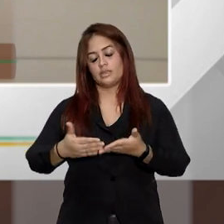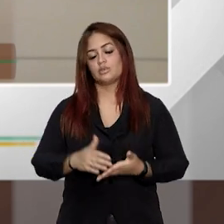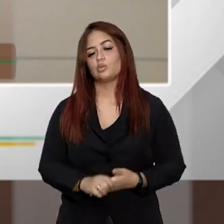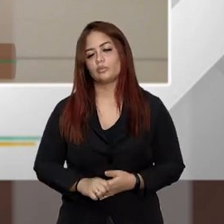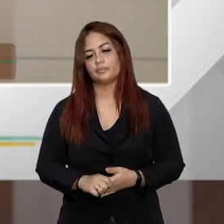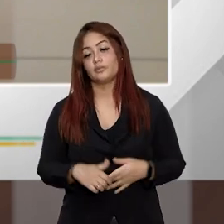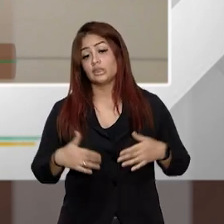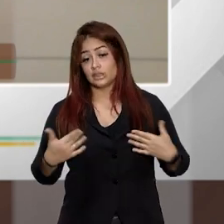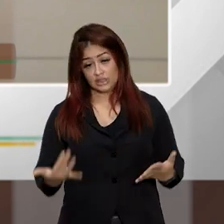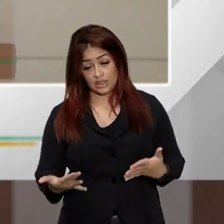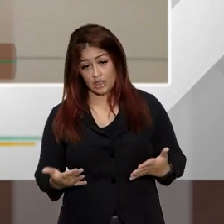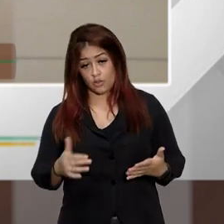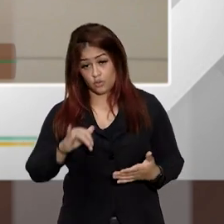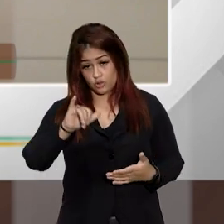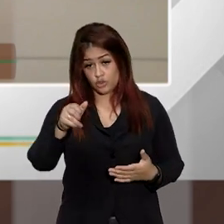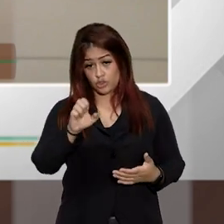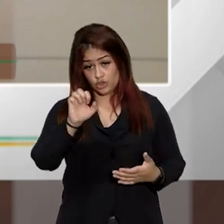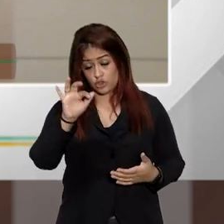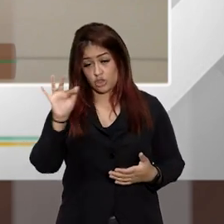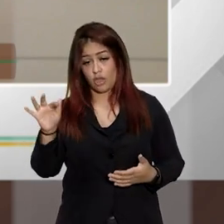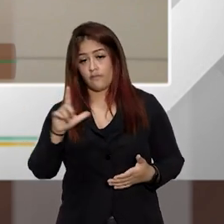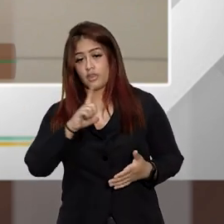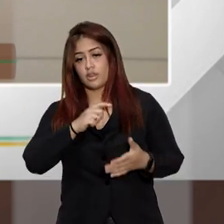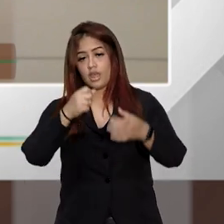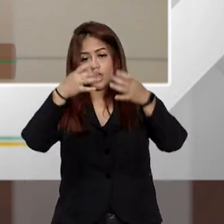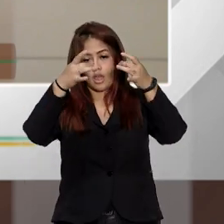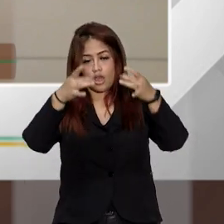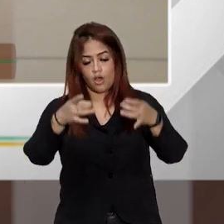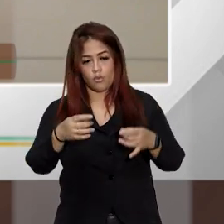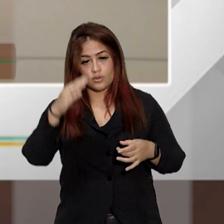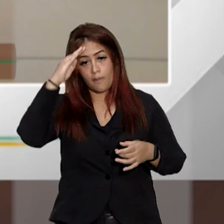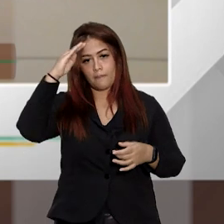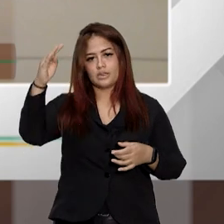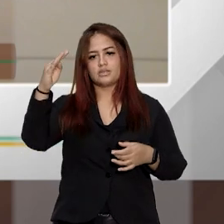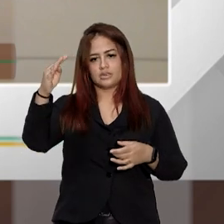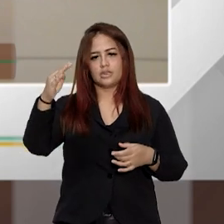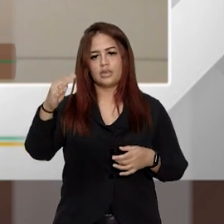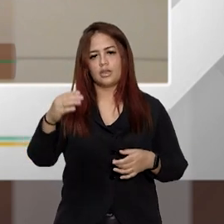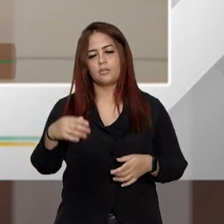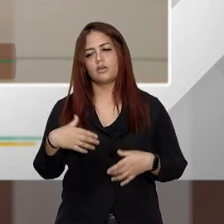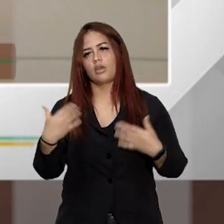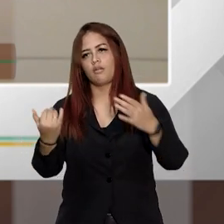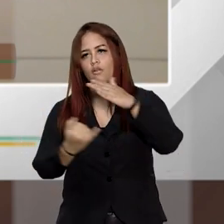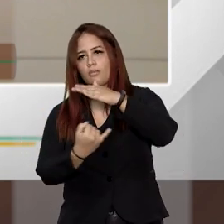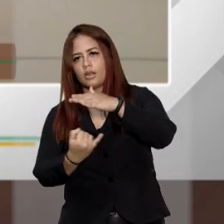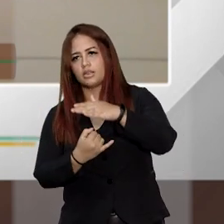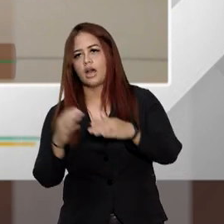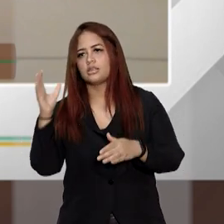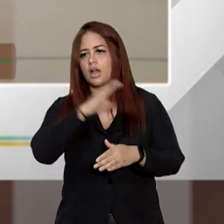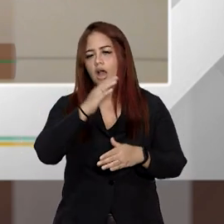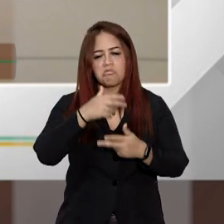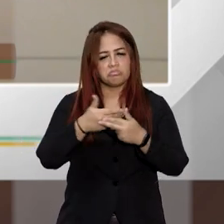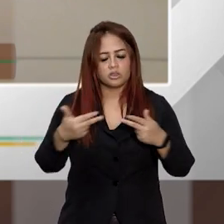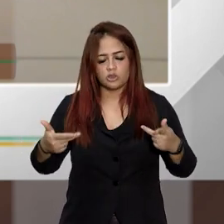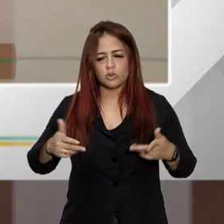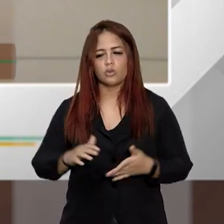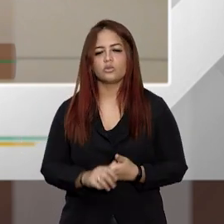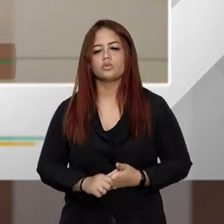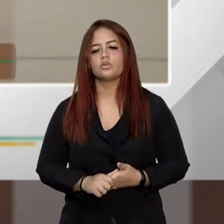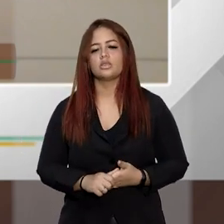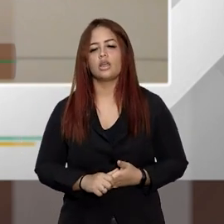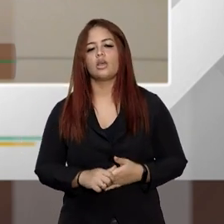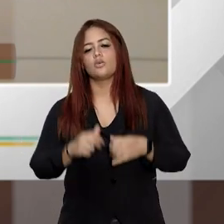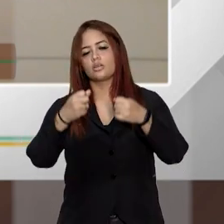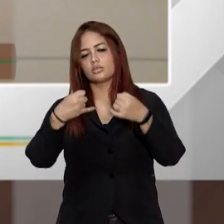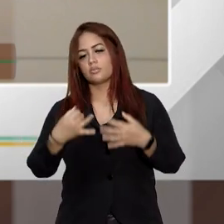Então, apesar do juizado ser calcado em alguns princípios, como o que busca a informalidade, a celeridade, entre outros,